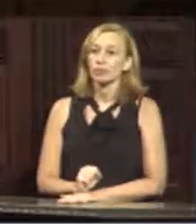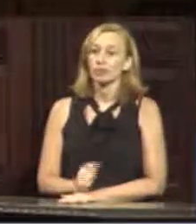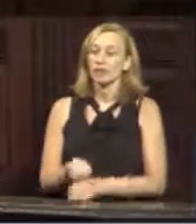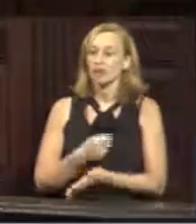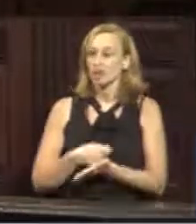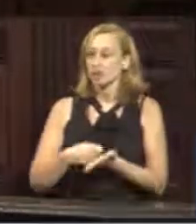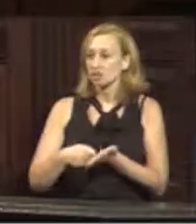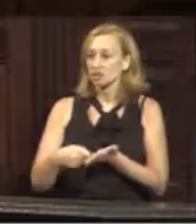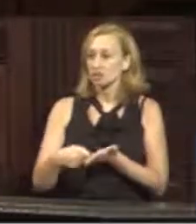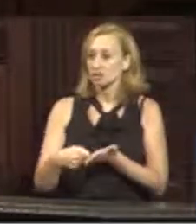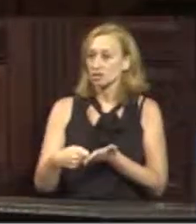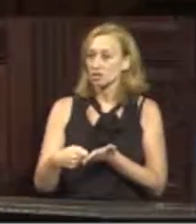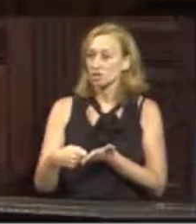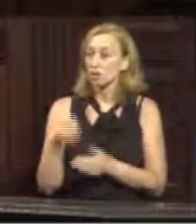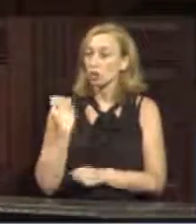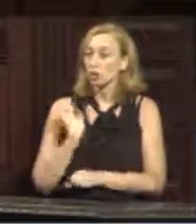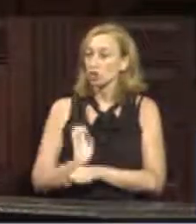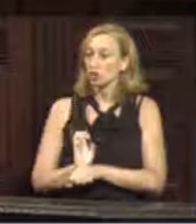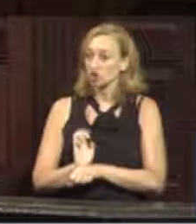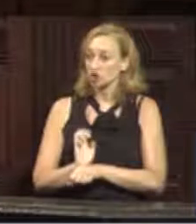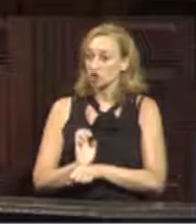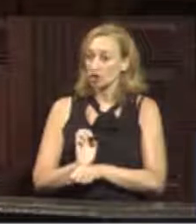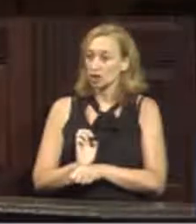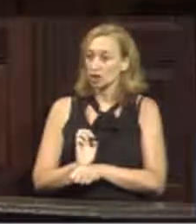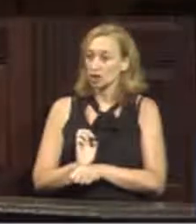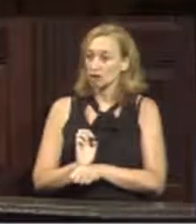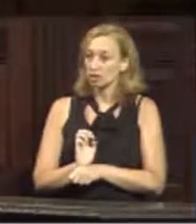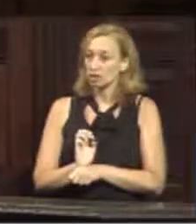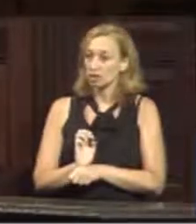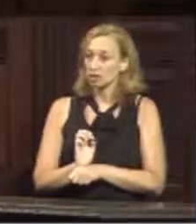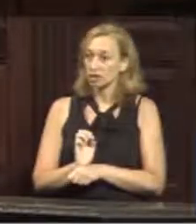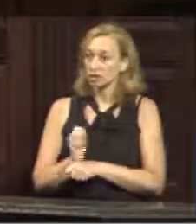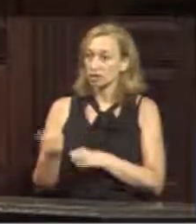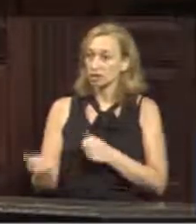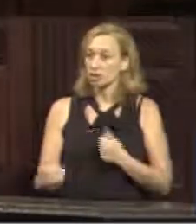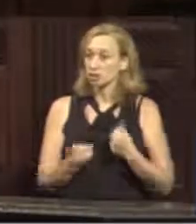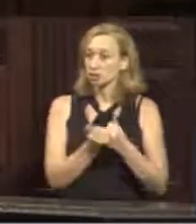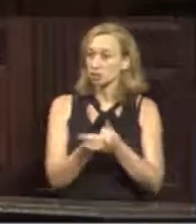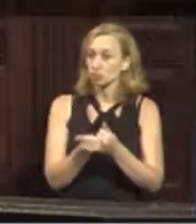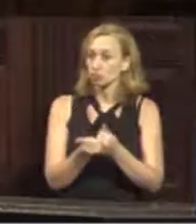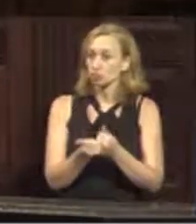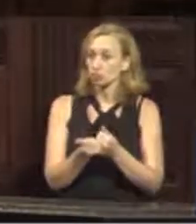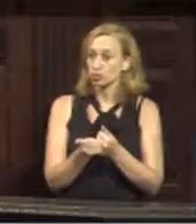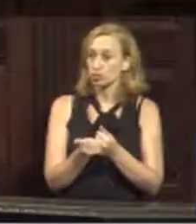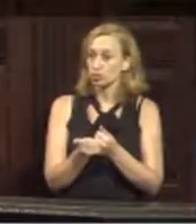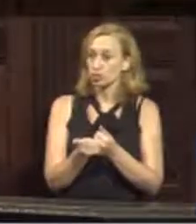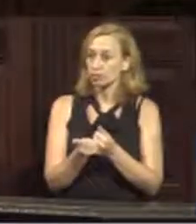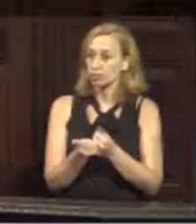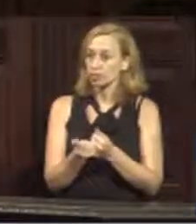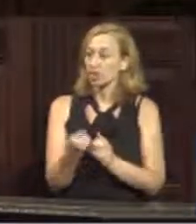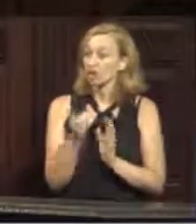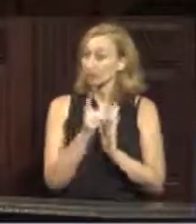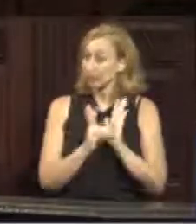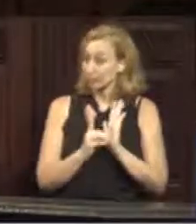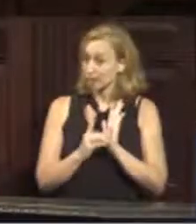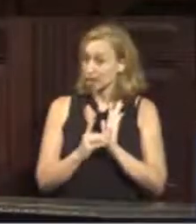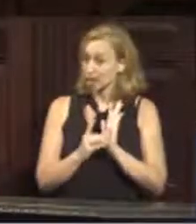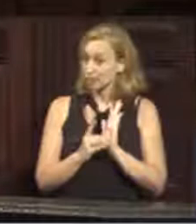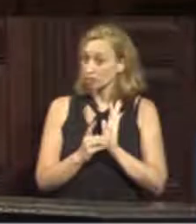autorizando o Estado a participar desse convênio, é um decreto